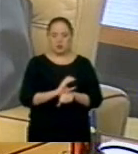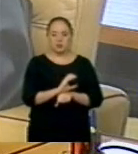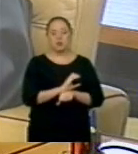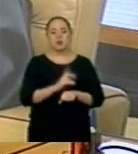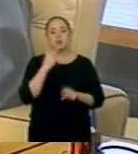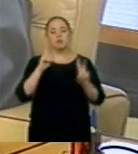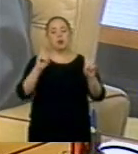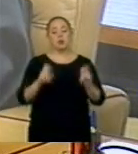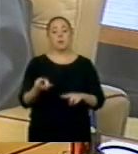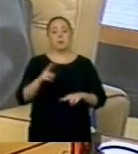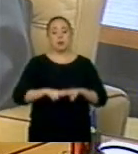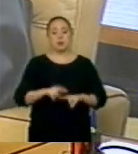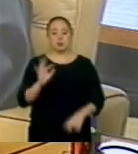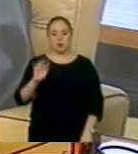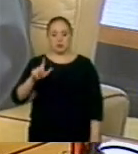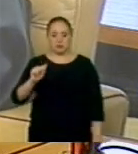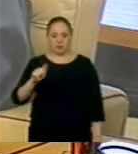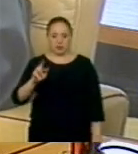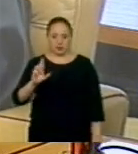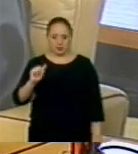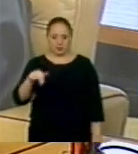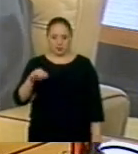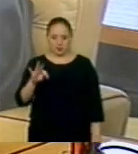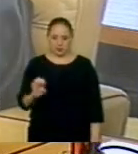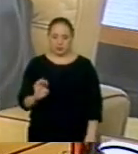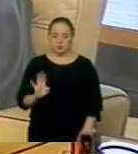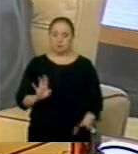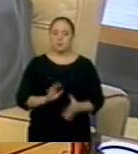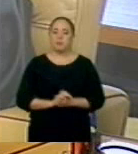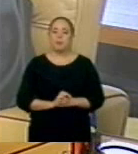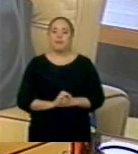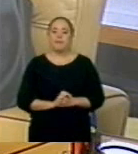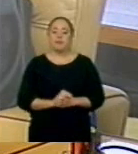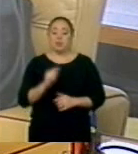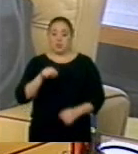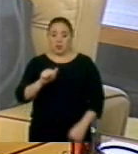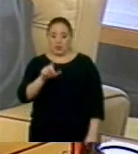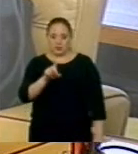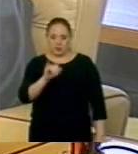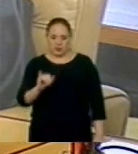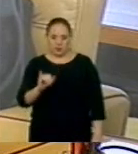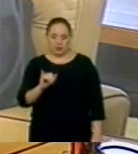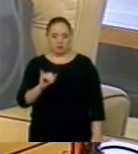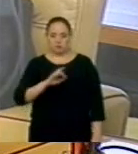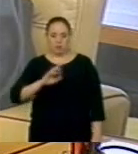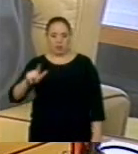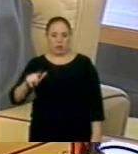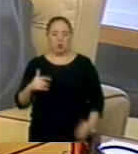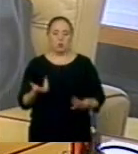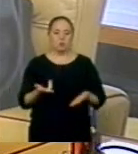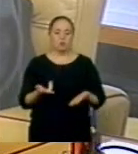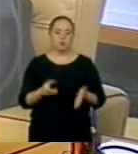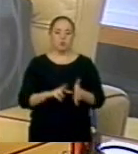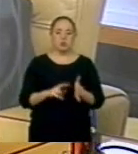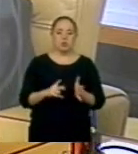à prisão em flagrante. Em outras palavras, essa ADI não põe em causa,